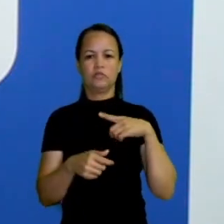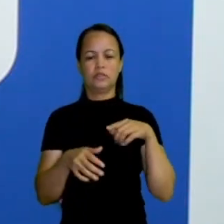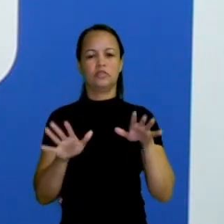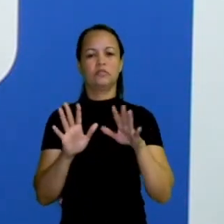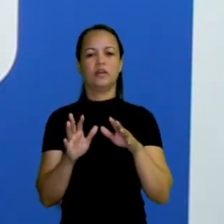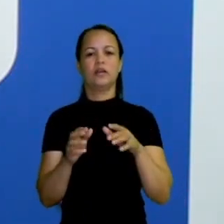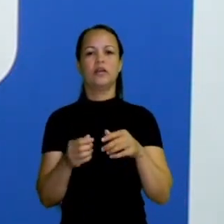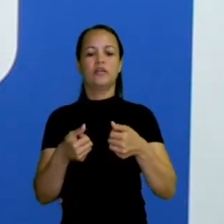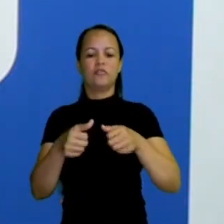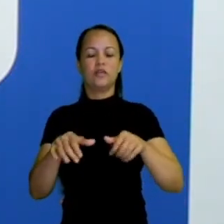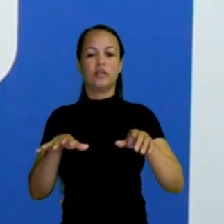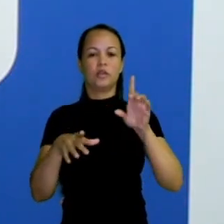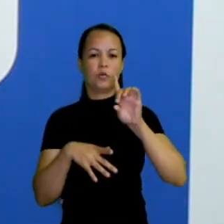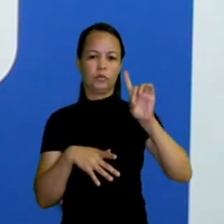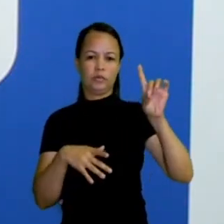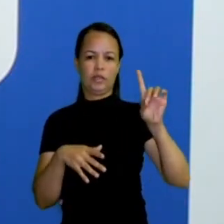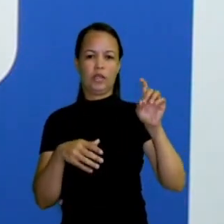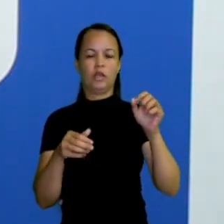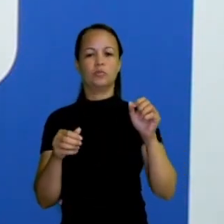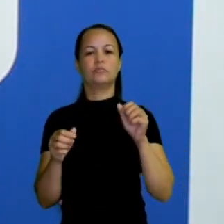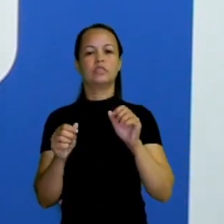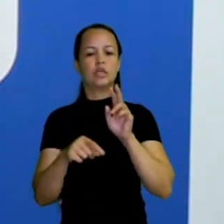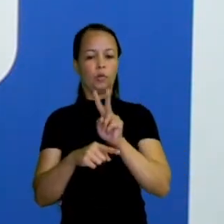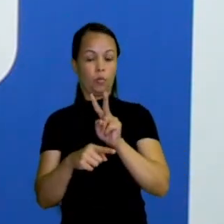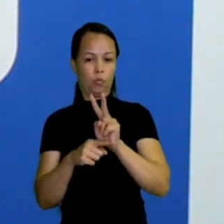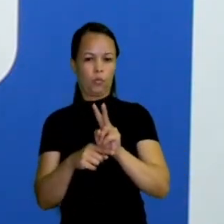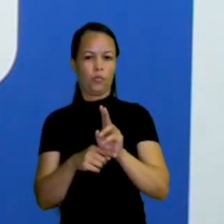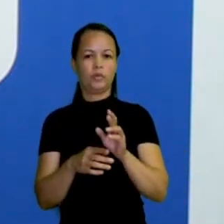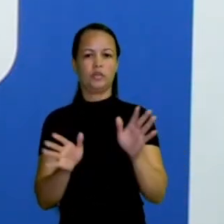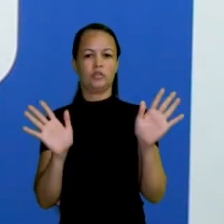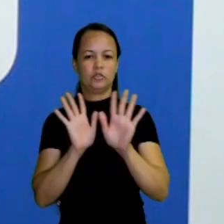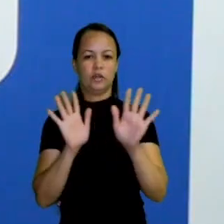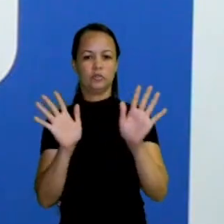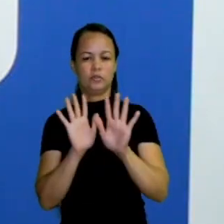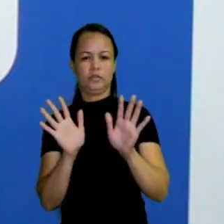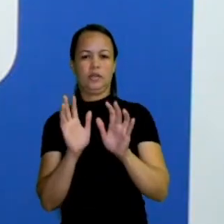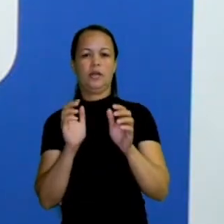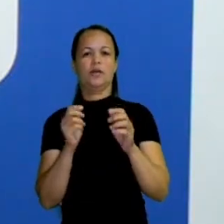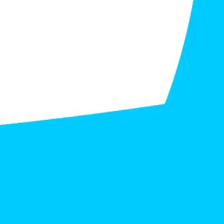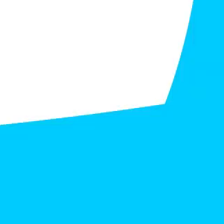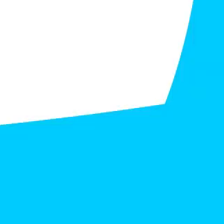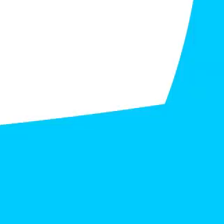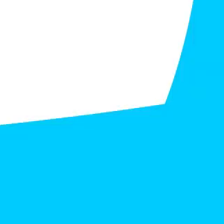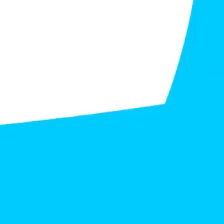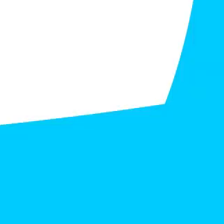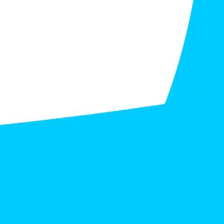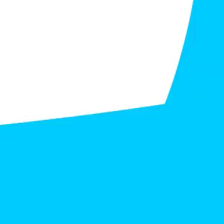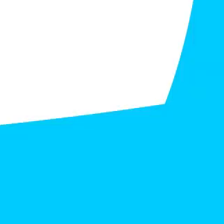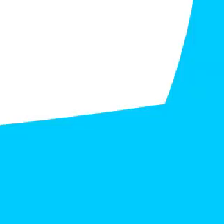E fiquem com Deus, se cuidem mesmo, viu? Tchau, tchau e até a nossa próxima aula.